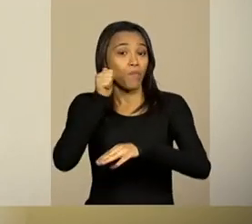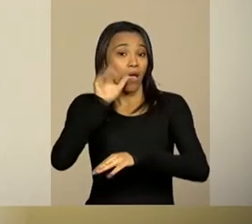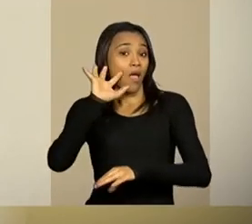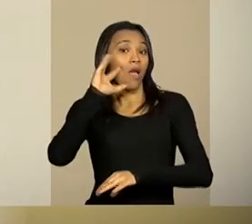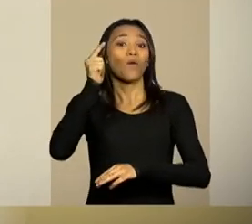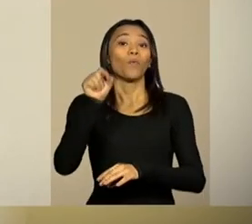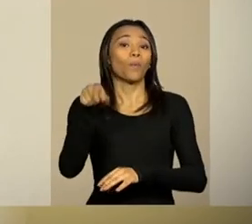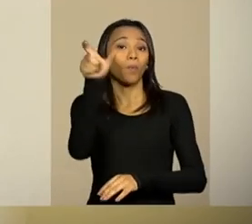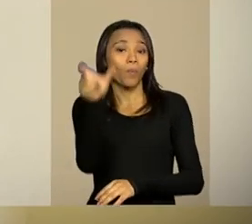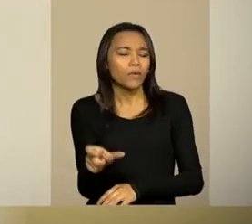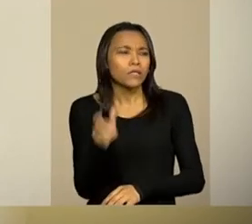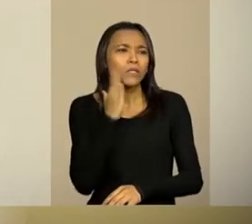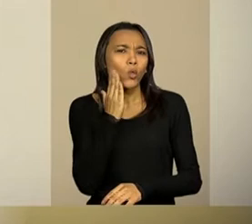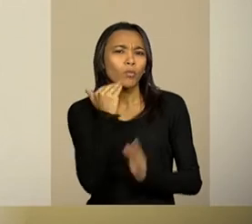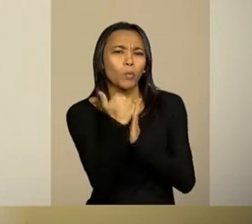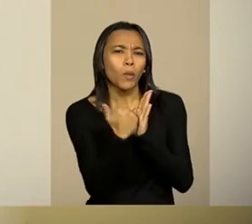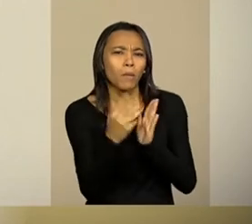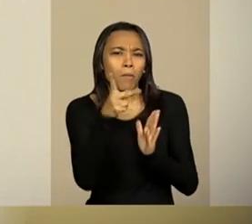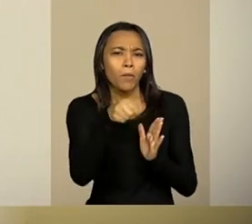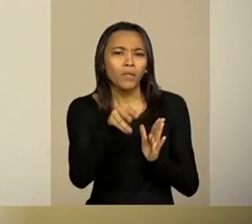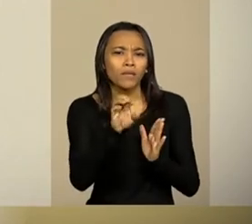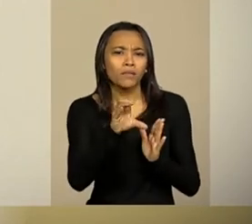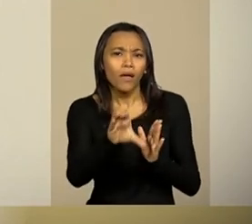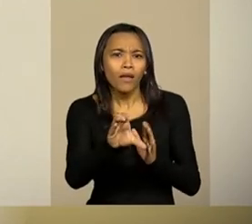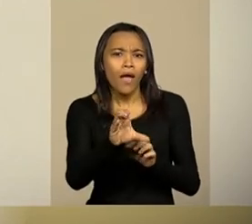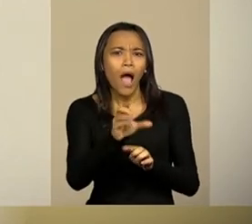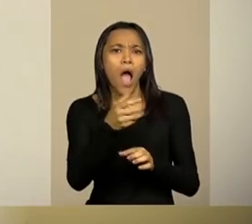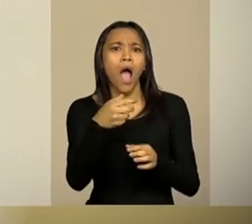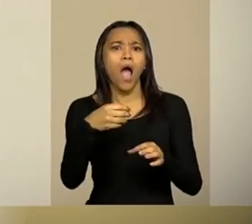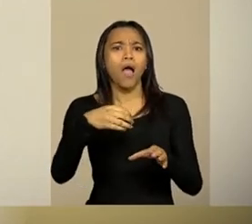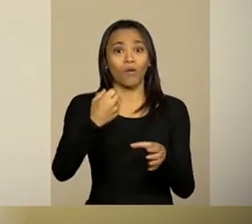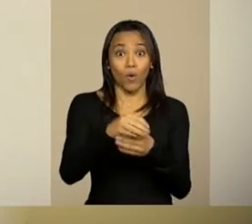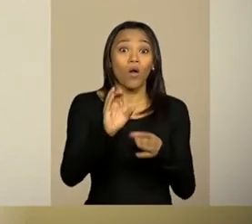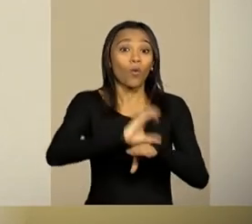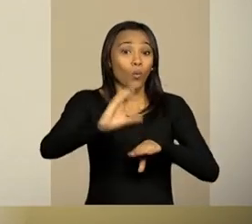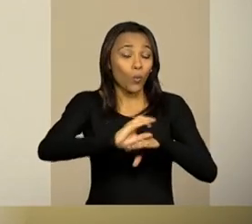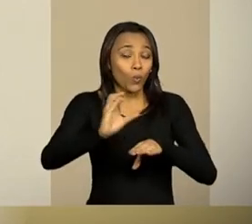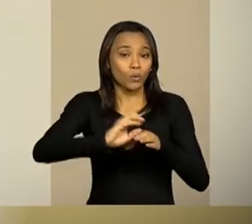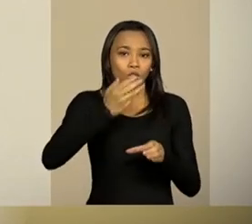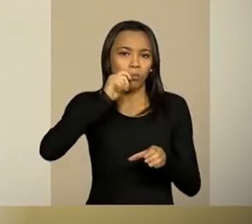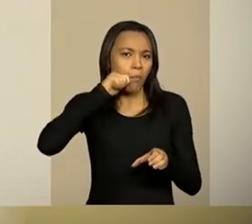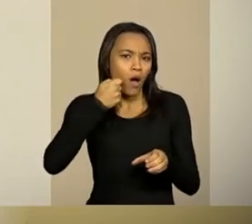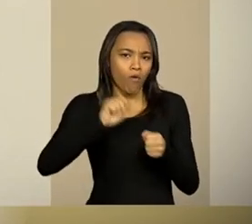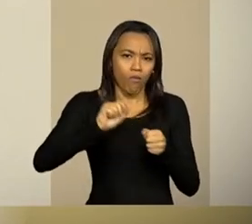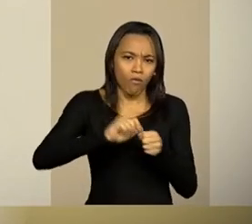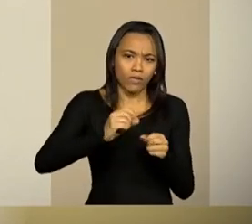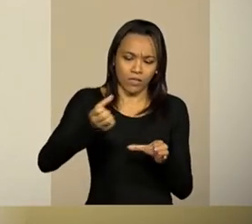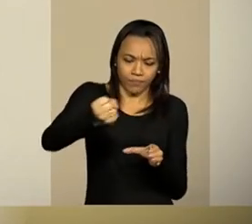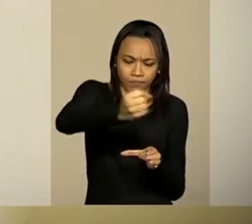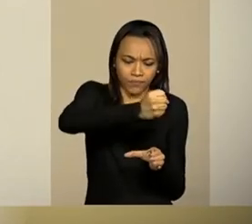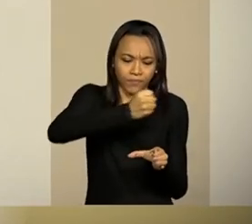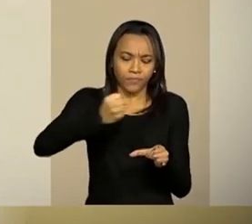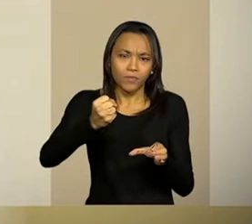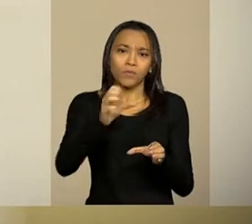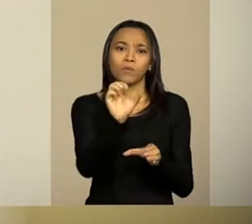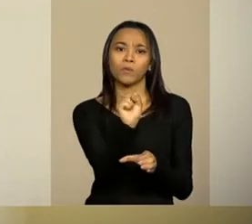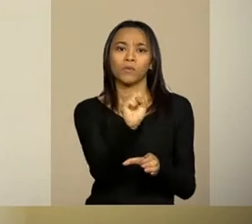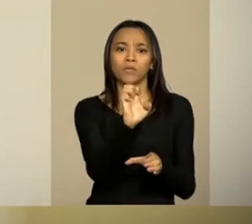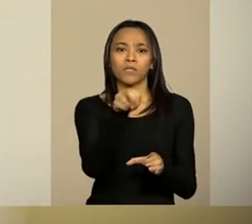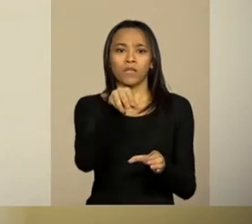Maria dos Anjos sob do Pronatec e fez o curso de padaria e confeitaria no SENAI ela ainda